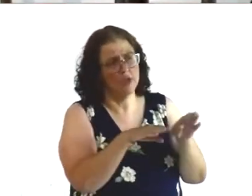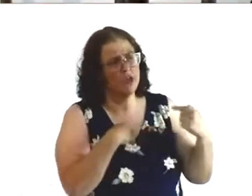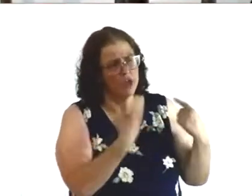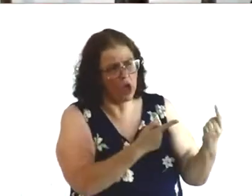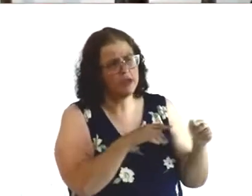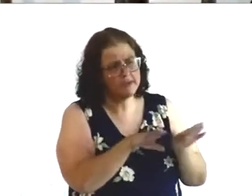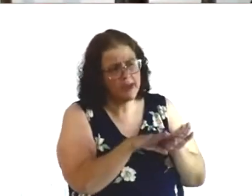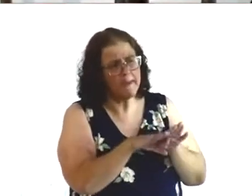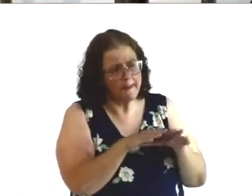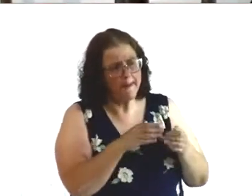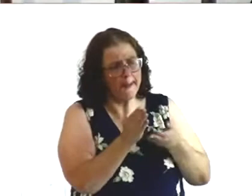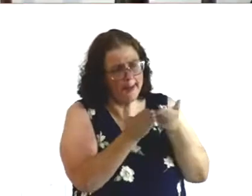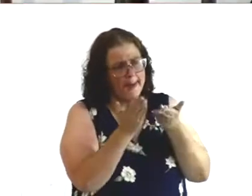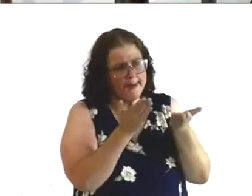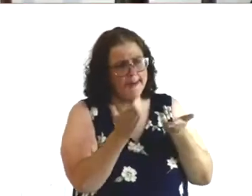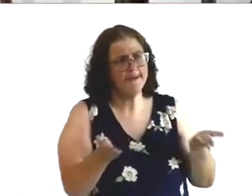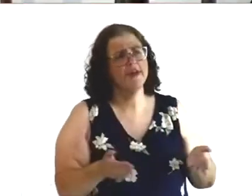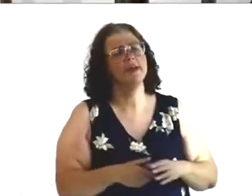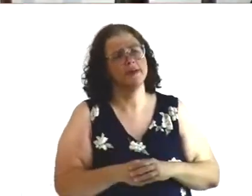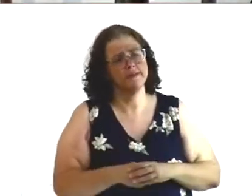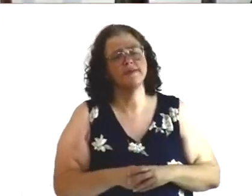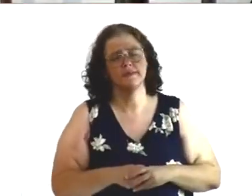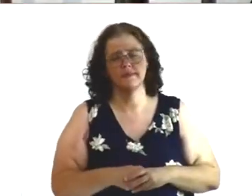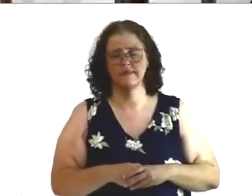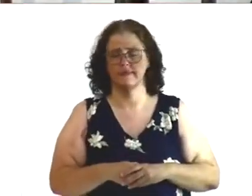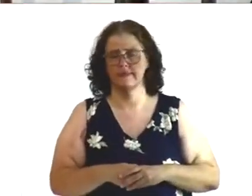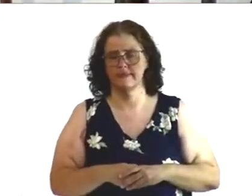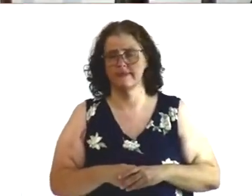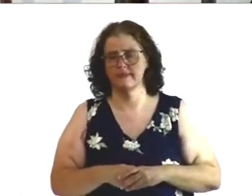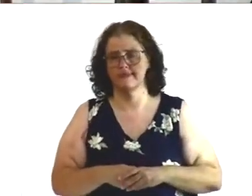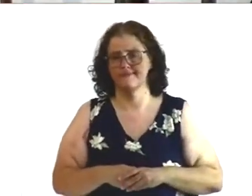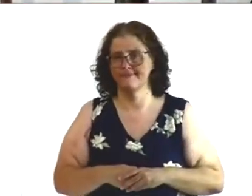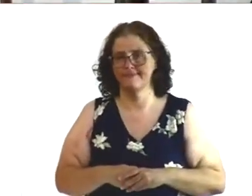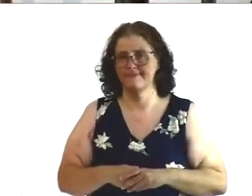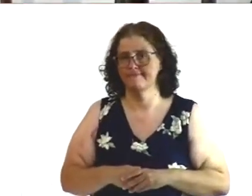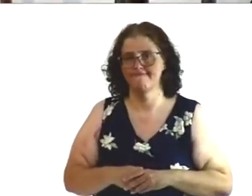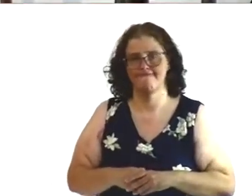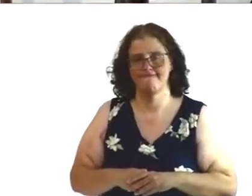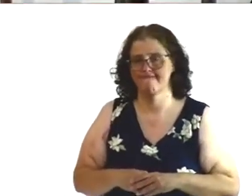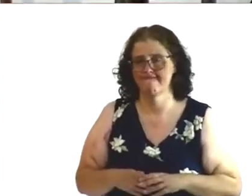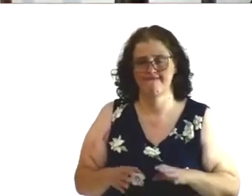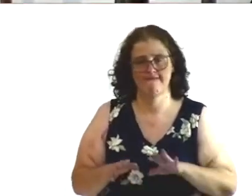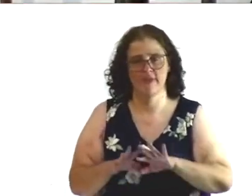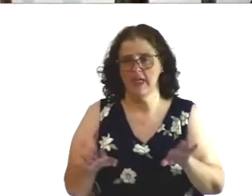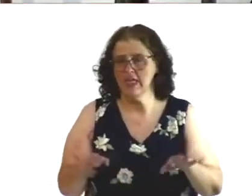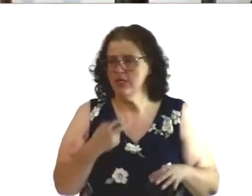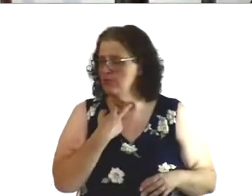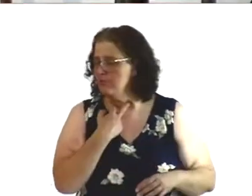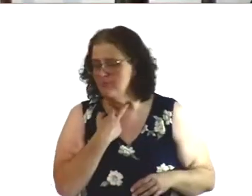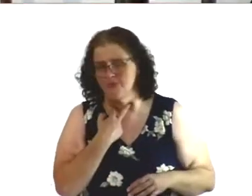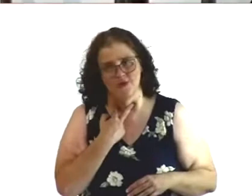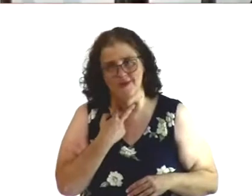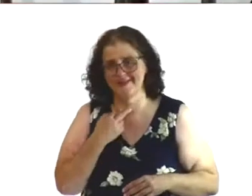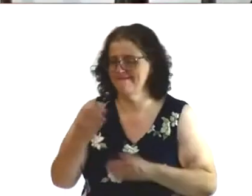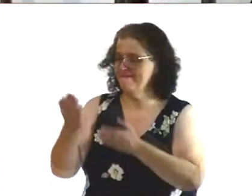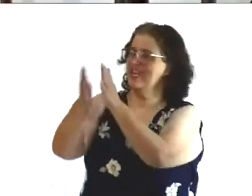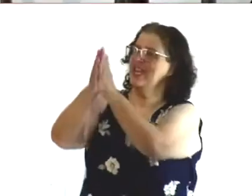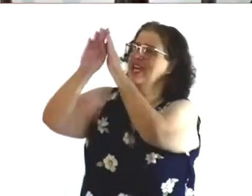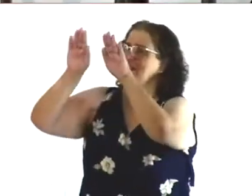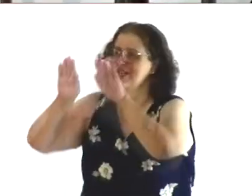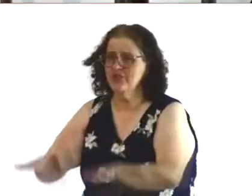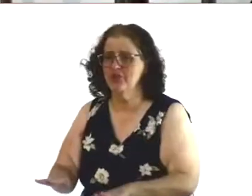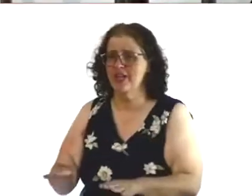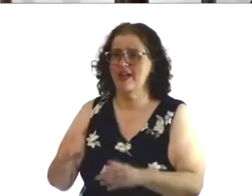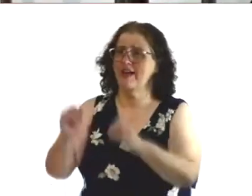dar. Porque Deus não tolera ídolos, não dá para adorar também a Deus. Ou adora